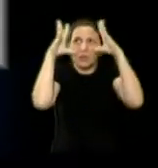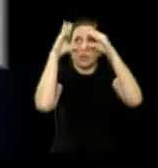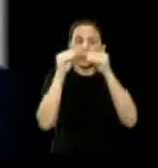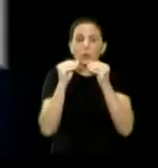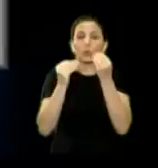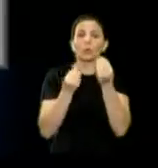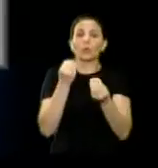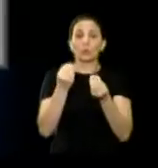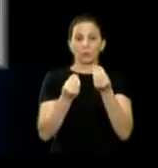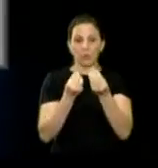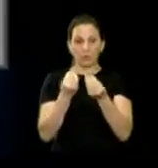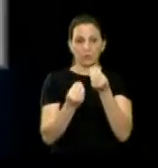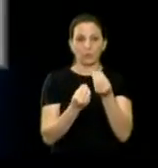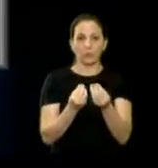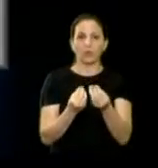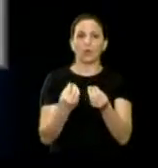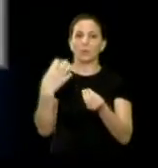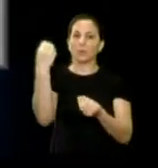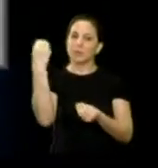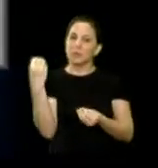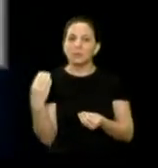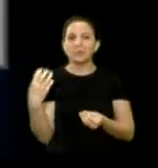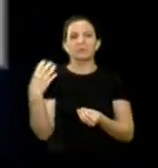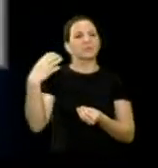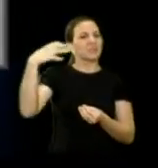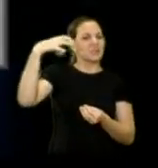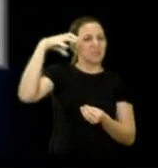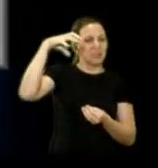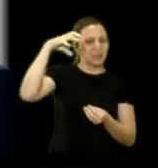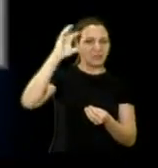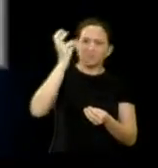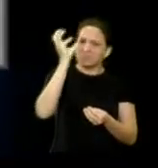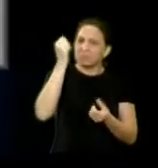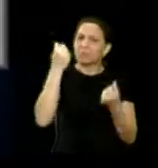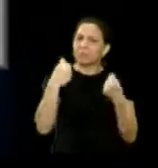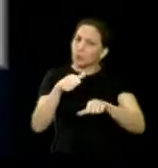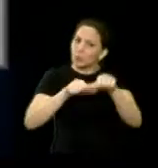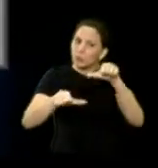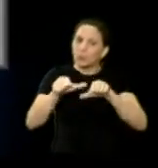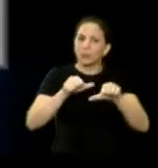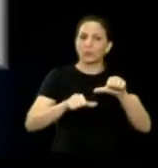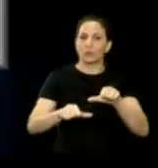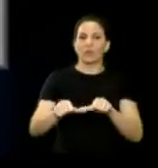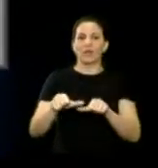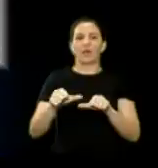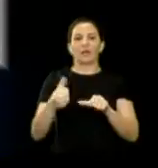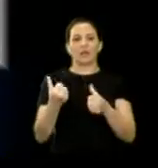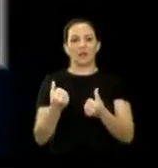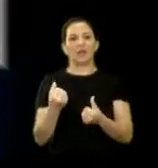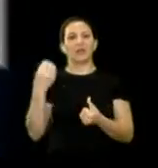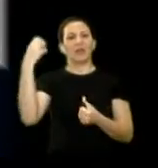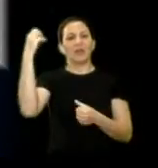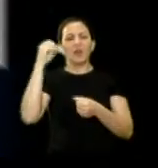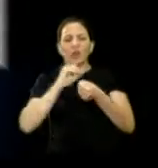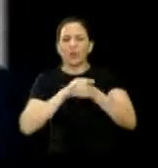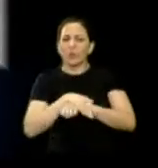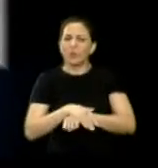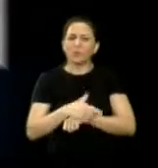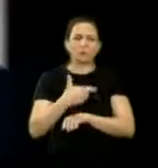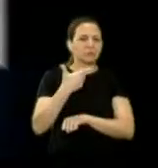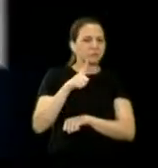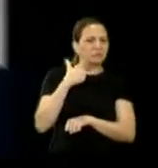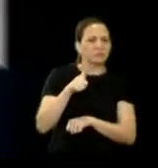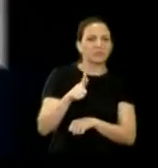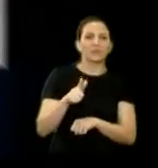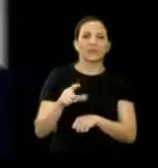providenciando não tomadas em relação a várias luminárias, desperdício de energia, porque se está aceso de dia à noite, não está funcionando. Pode